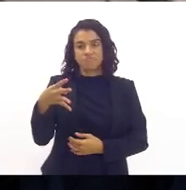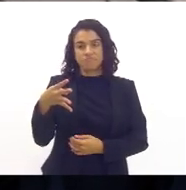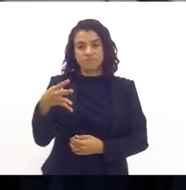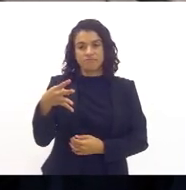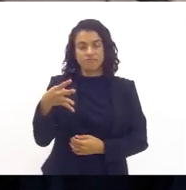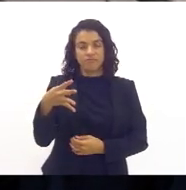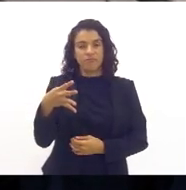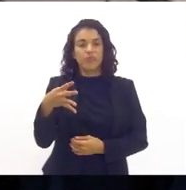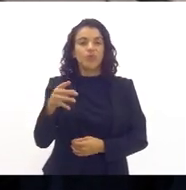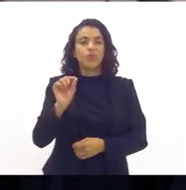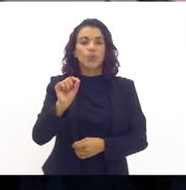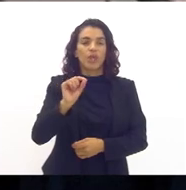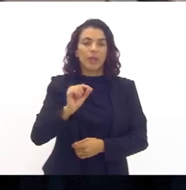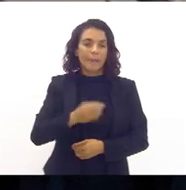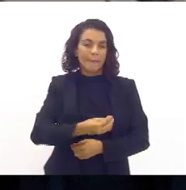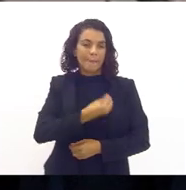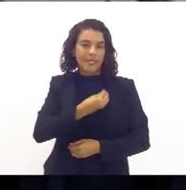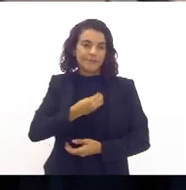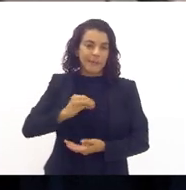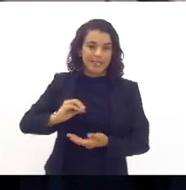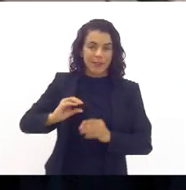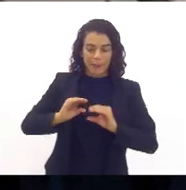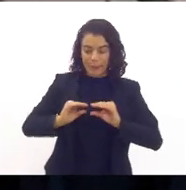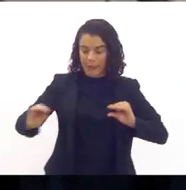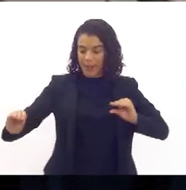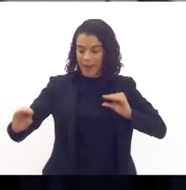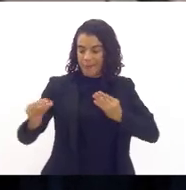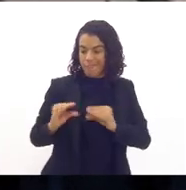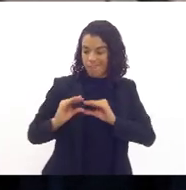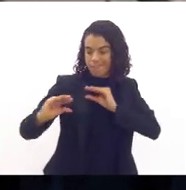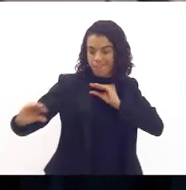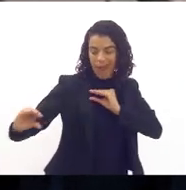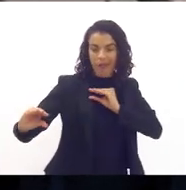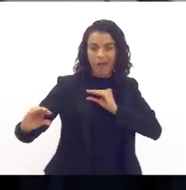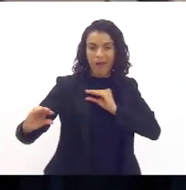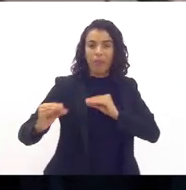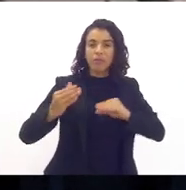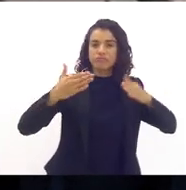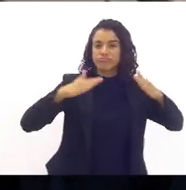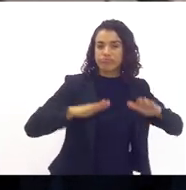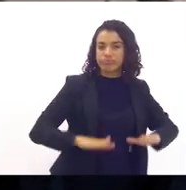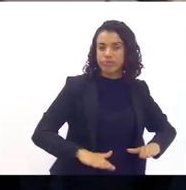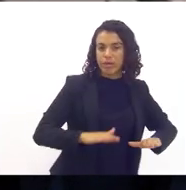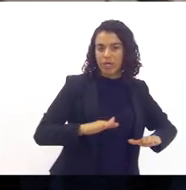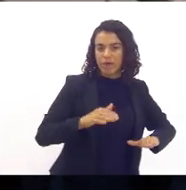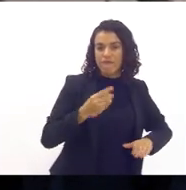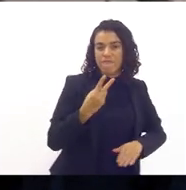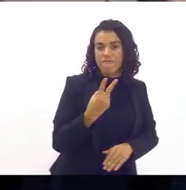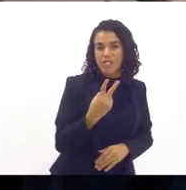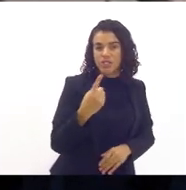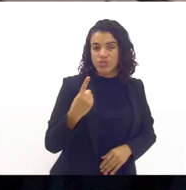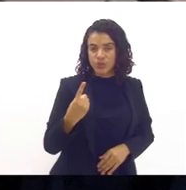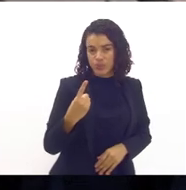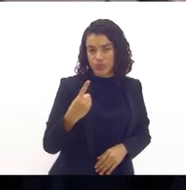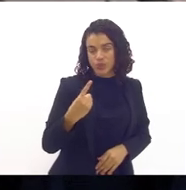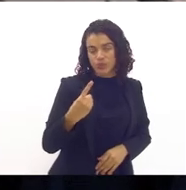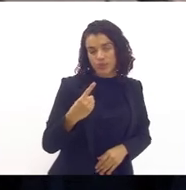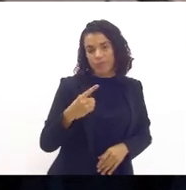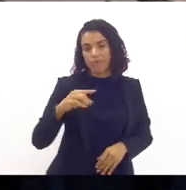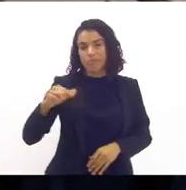dos royalties, nós caímos de 21 para 17. Caímos